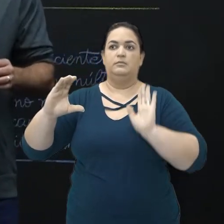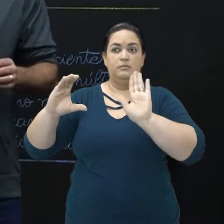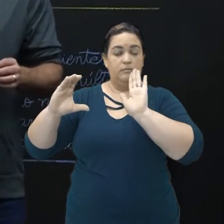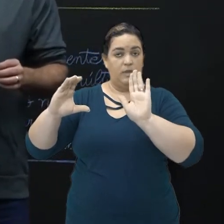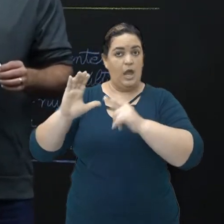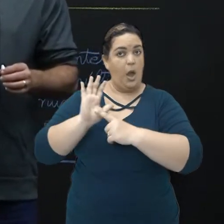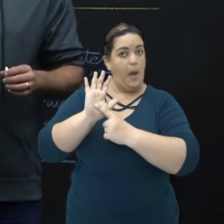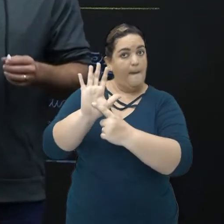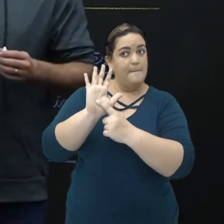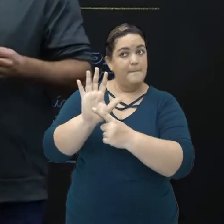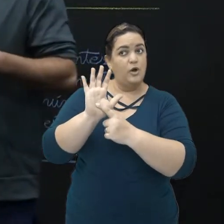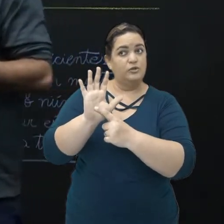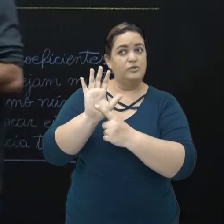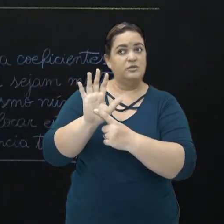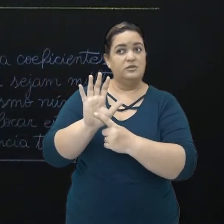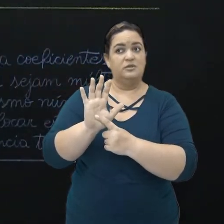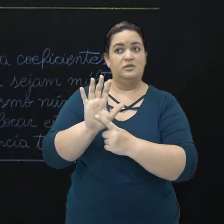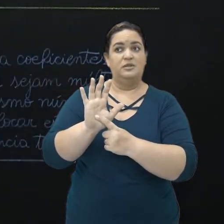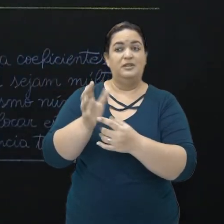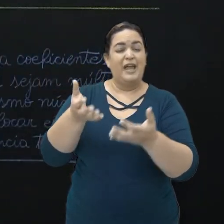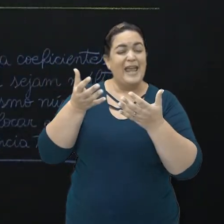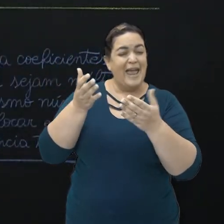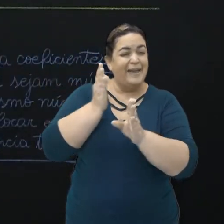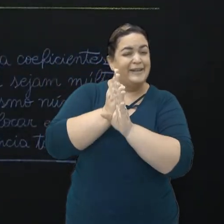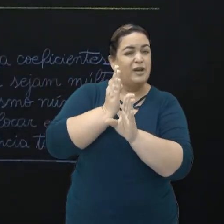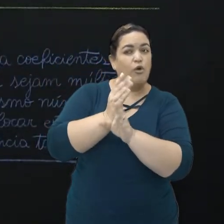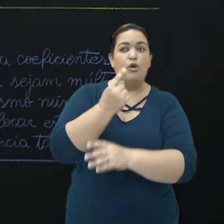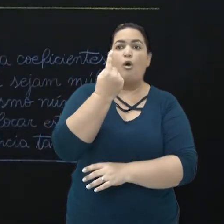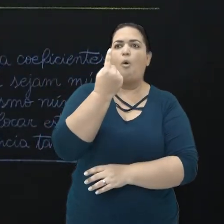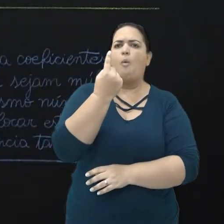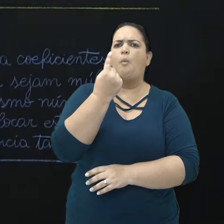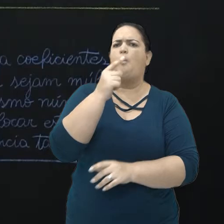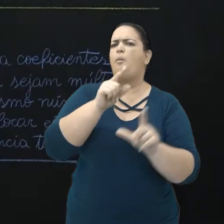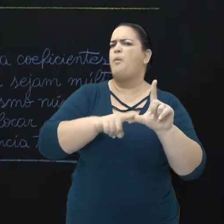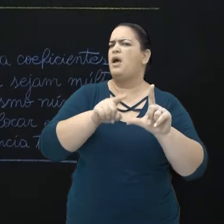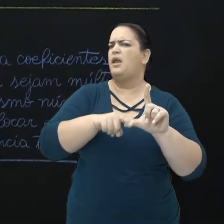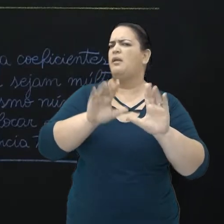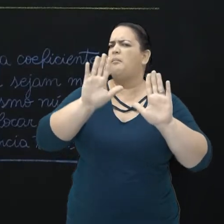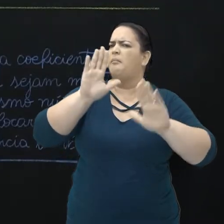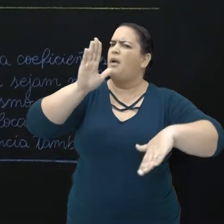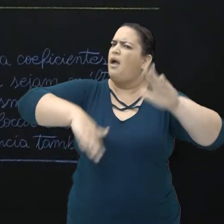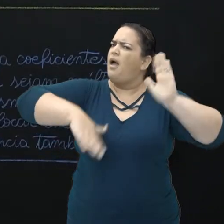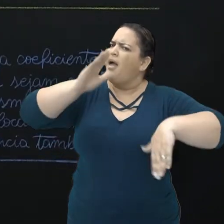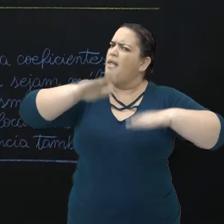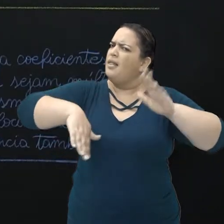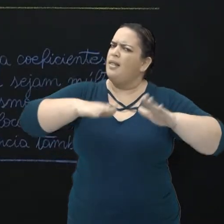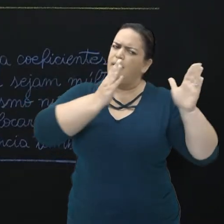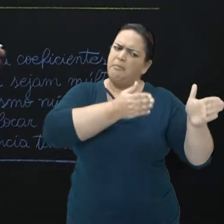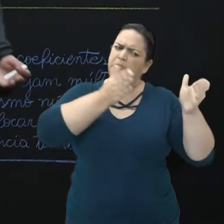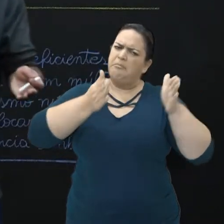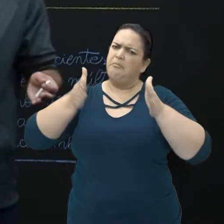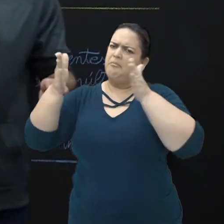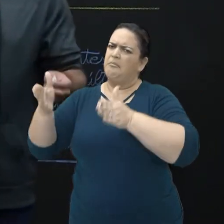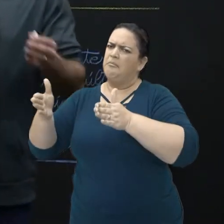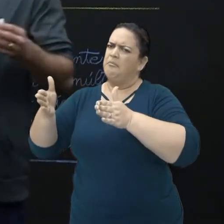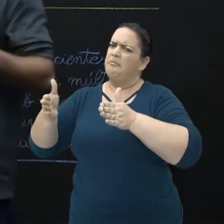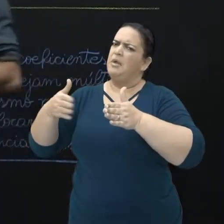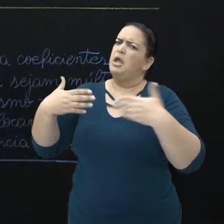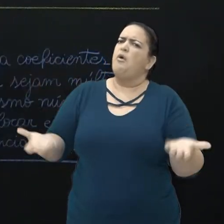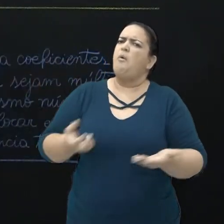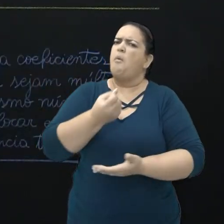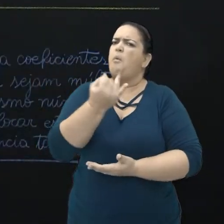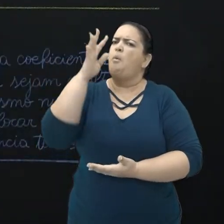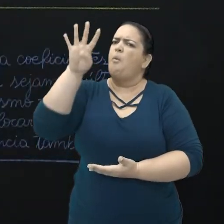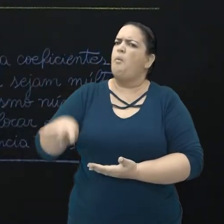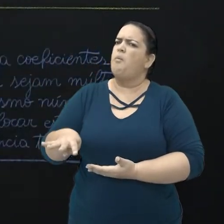somente uma letrinha. Mas, dependendo da expressão algébrica que você tenha e que você queira fatorá-la,